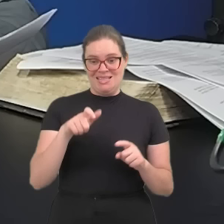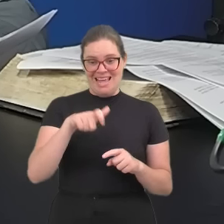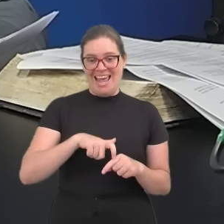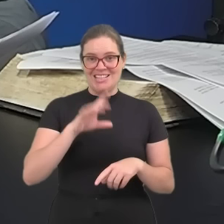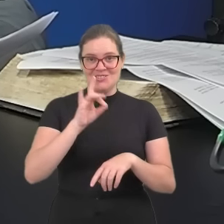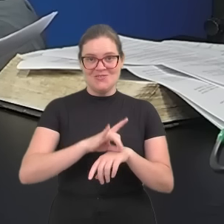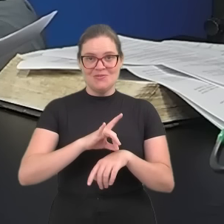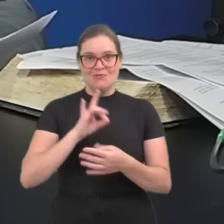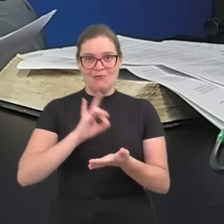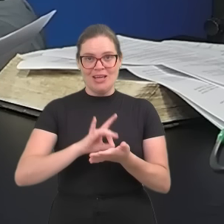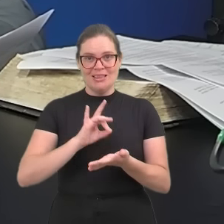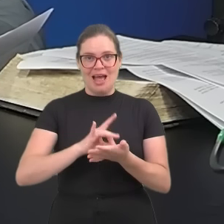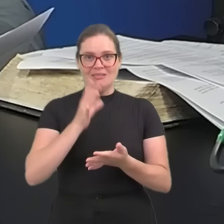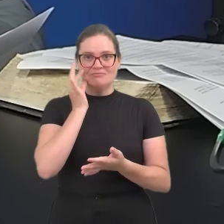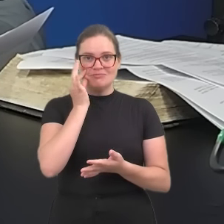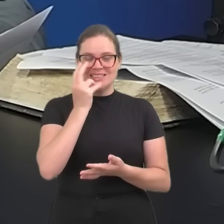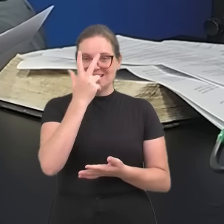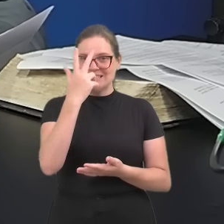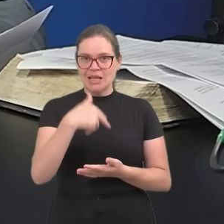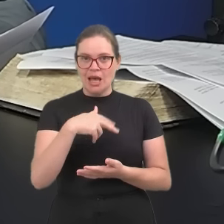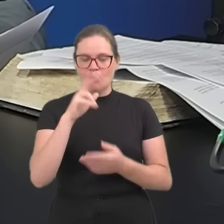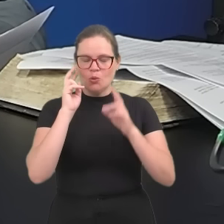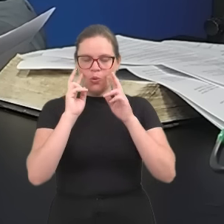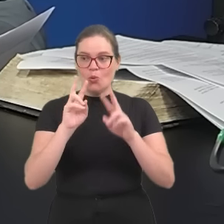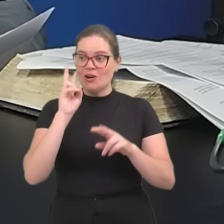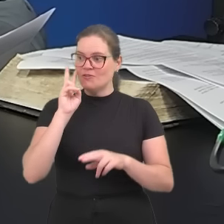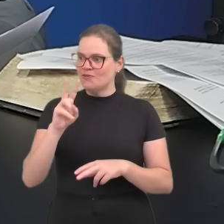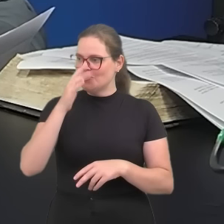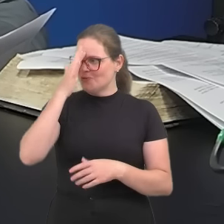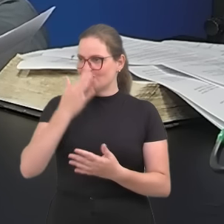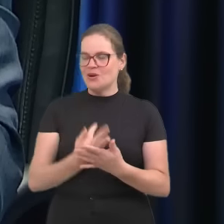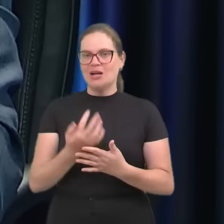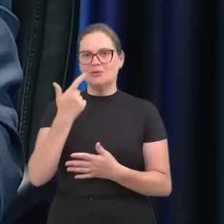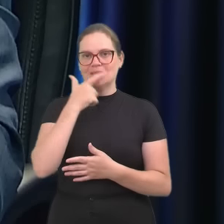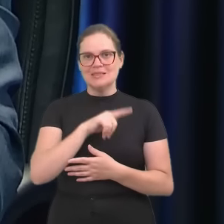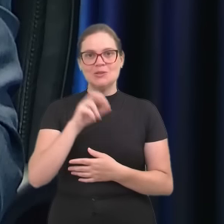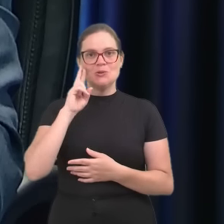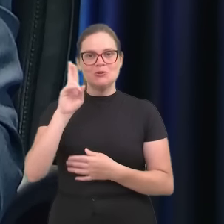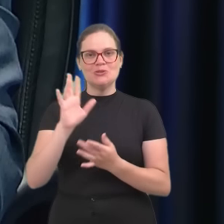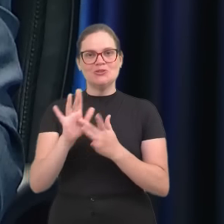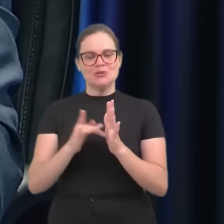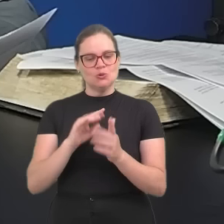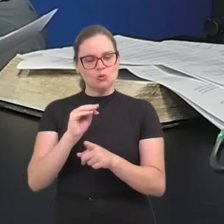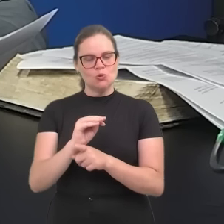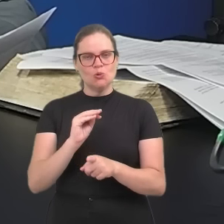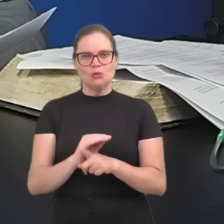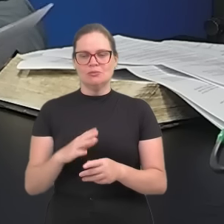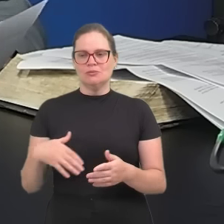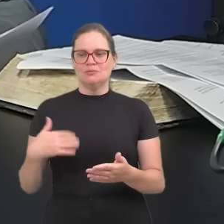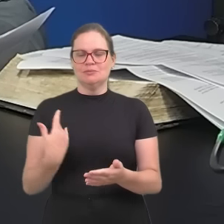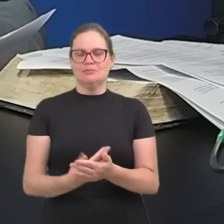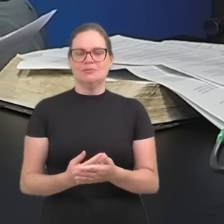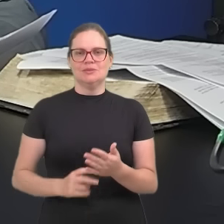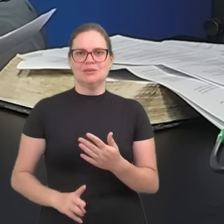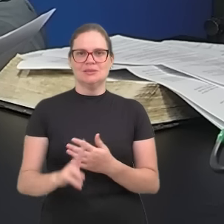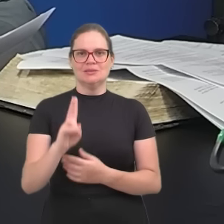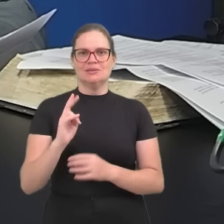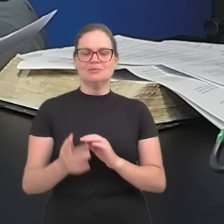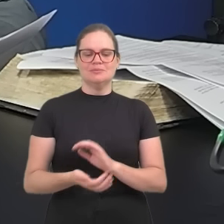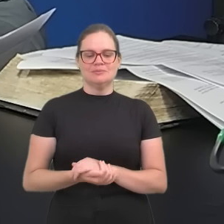Jesus, ele não abandona o homem de fé. Ele Alcançou a continuou a cuidar dele. Foi o ponto dele. Foi não o ponto.